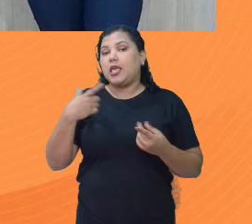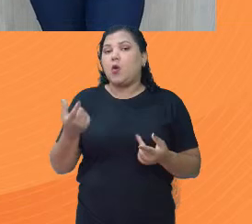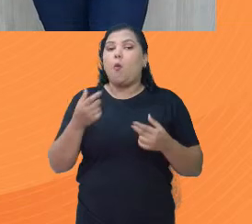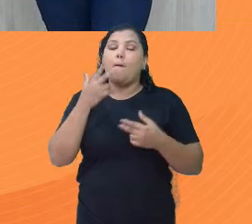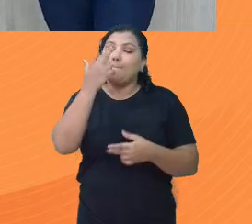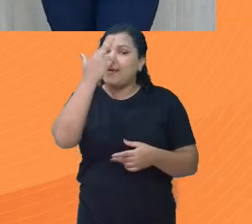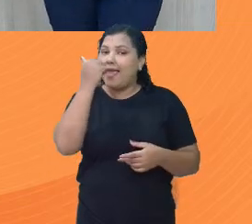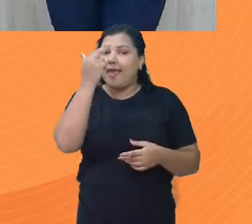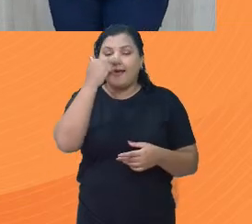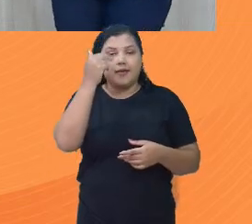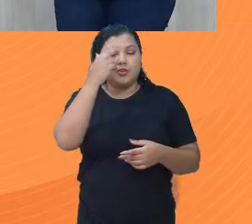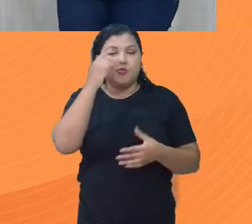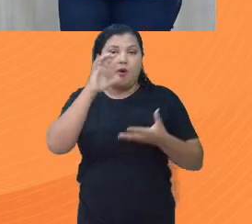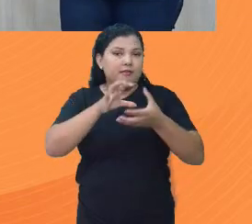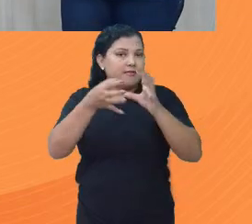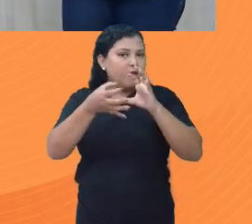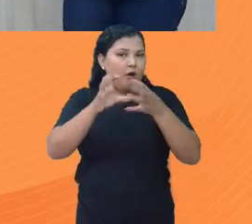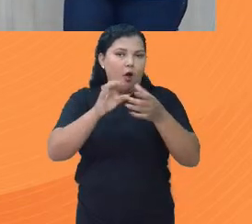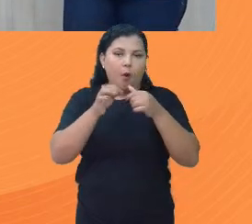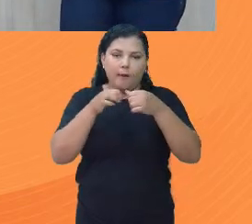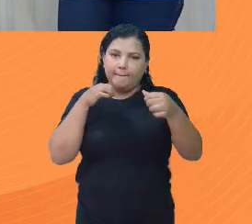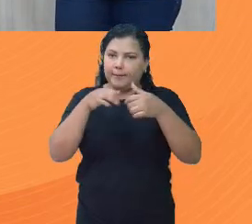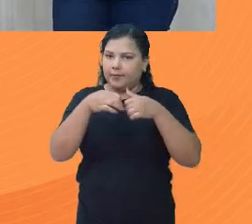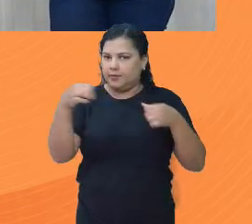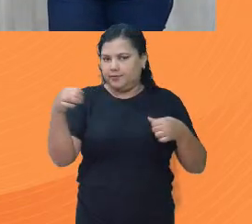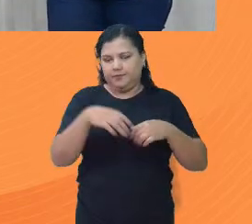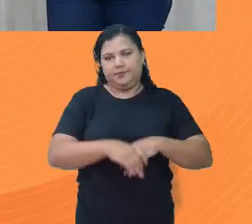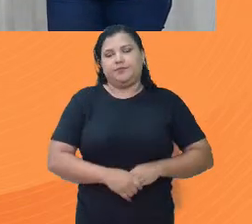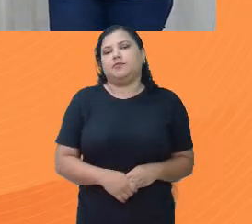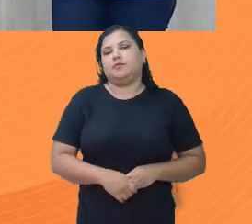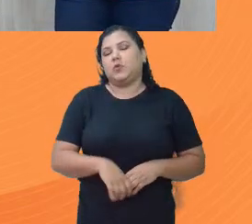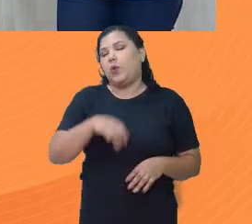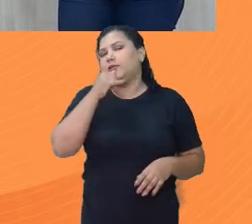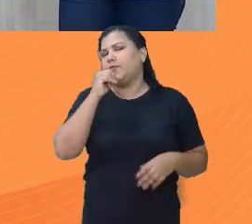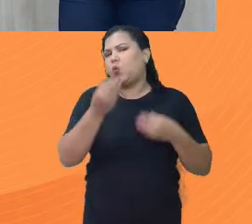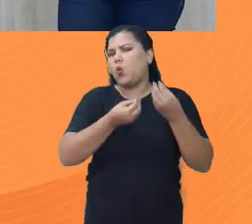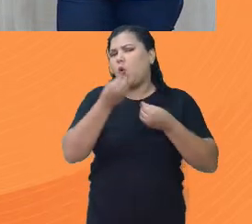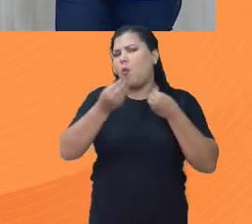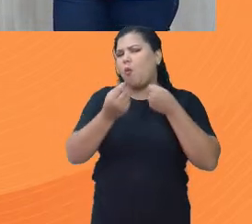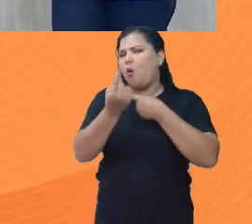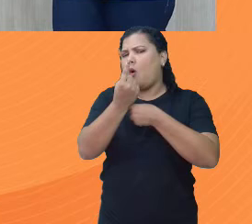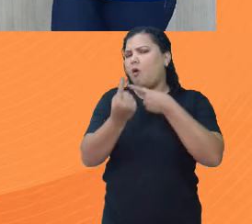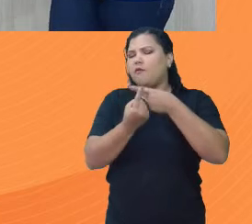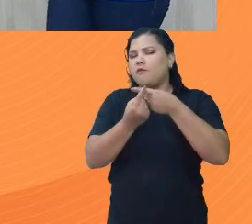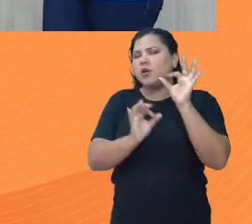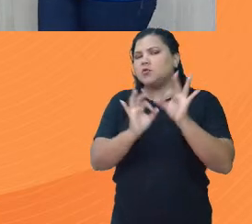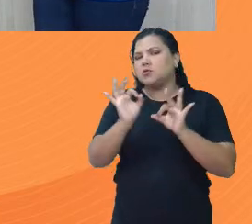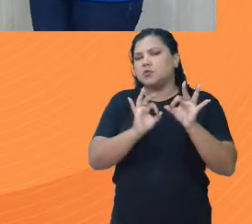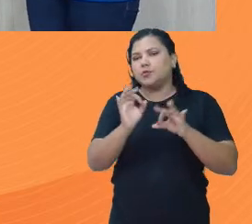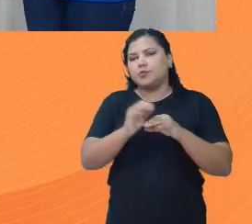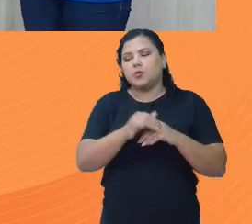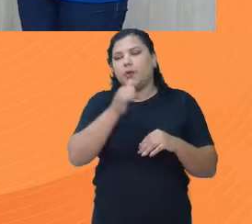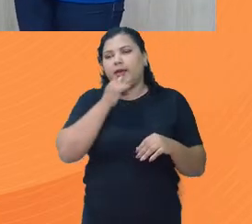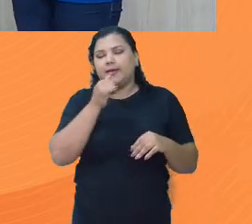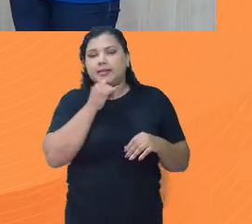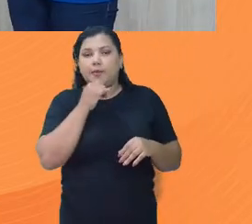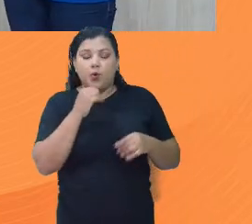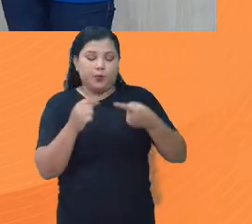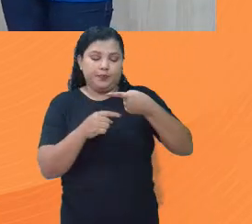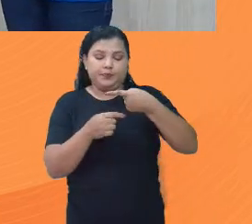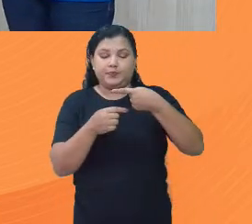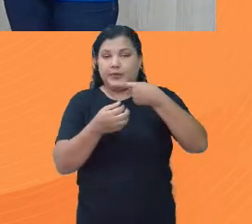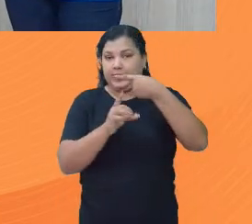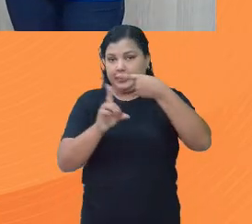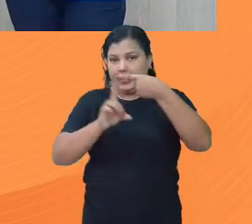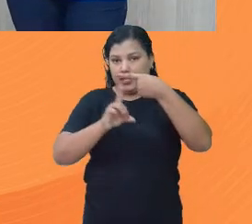Já que a gente dividiu em partes iguais. E quando a gente vai compor a fração, como é que a gente vai fazer agora, né? O nosso denominador vai ser o